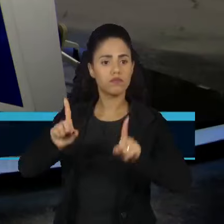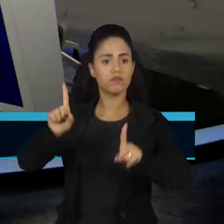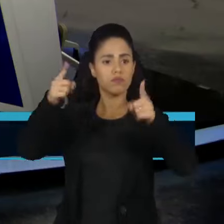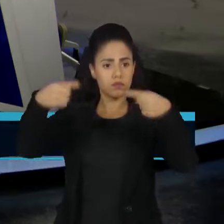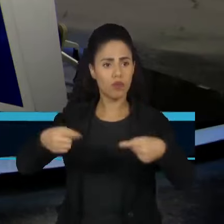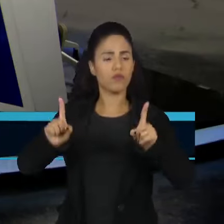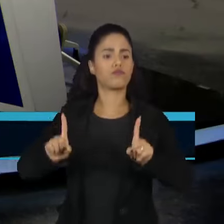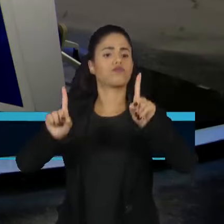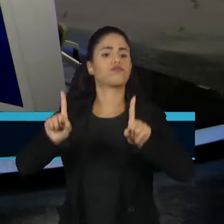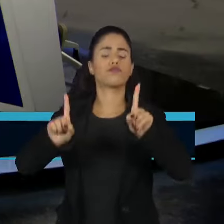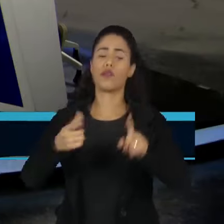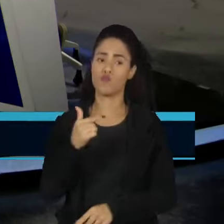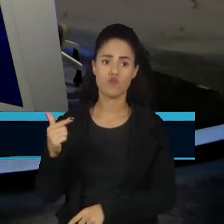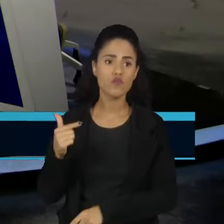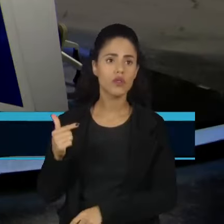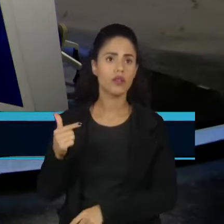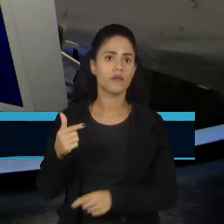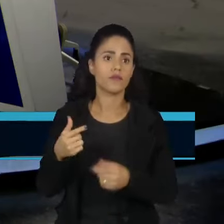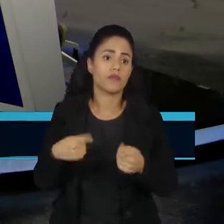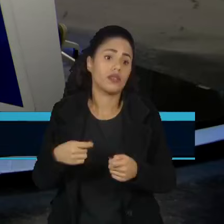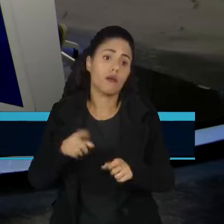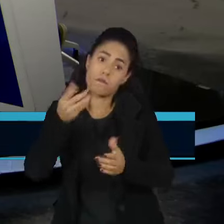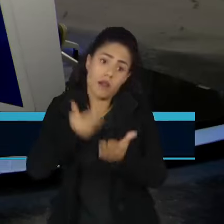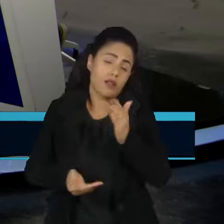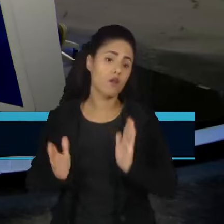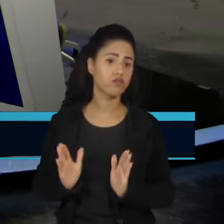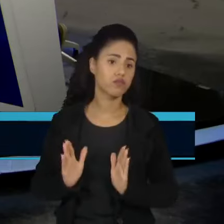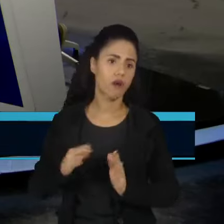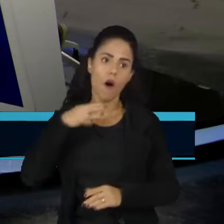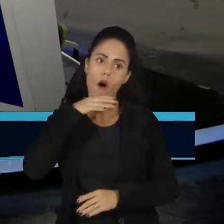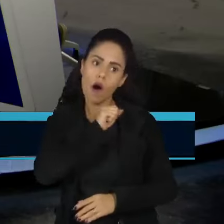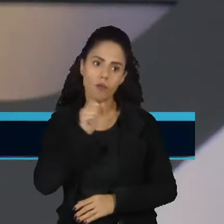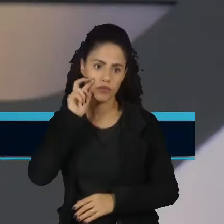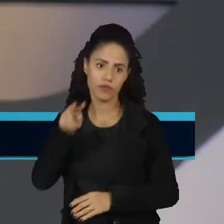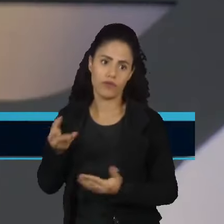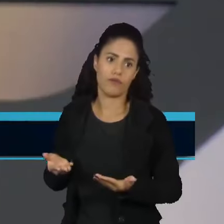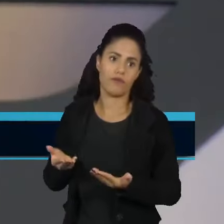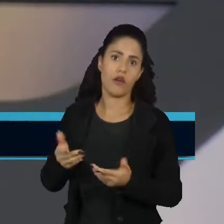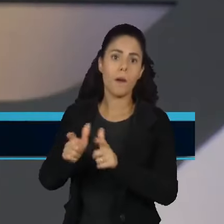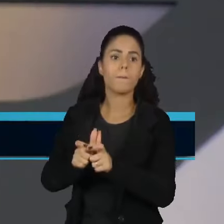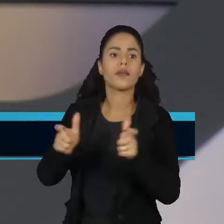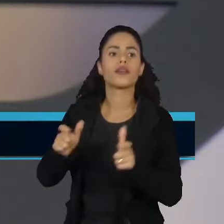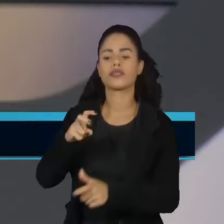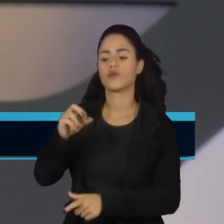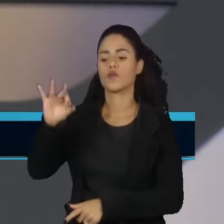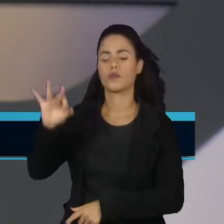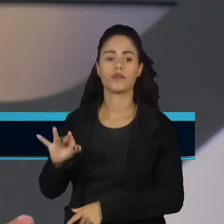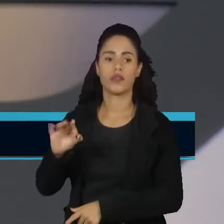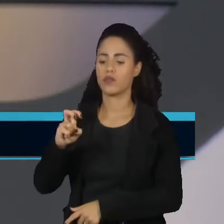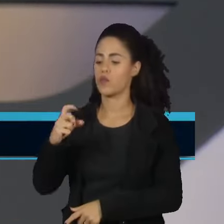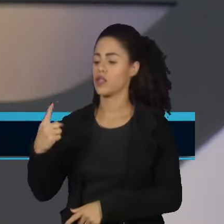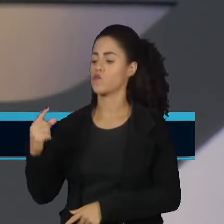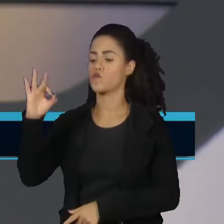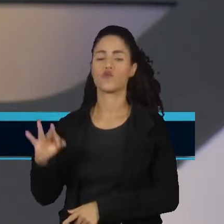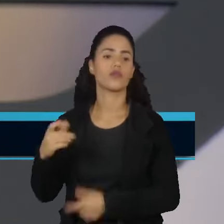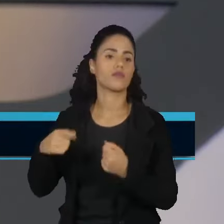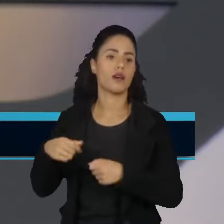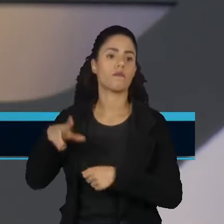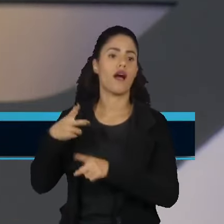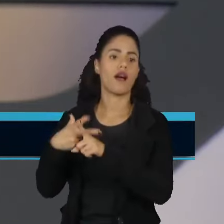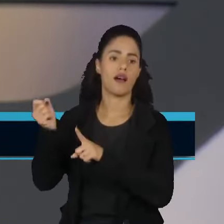erro. Concorrendo, claro que ia perder. Estava evidente, e até a maioria absoluta, precisava ter 51%, isso já sabia